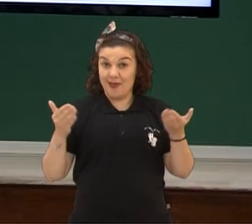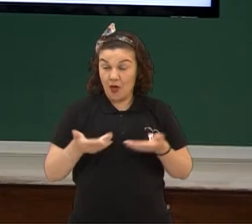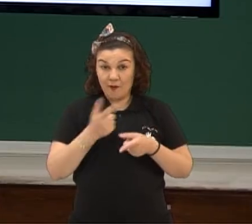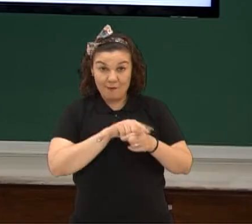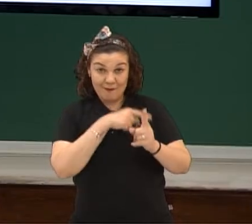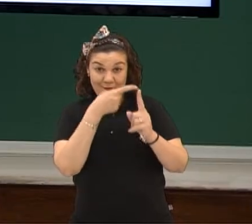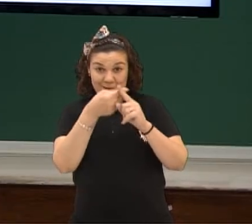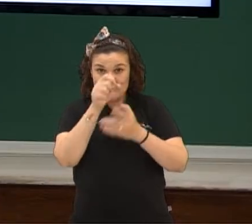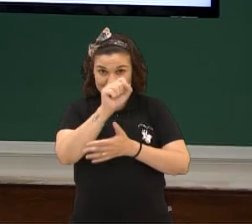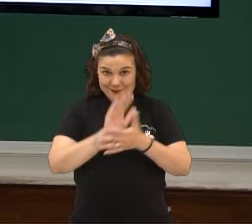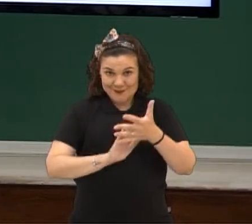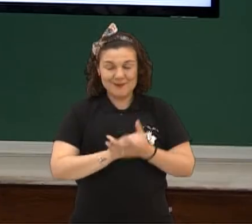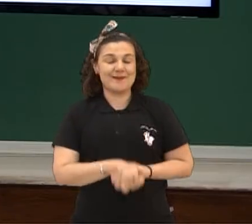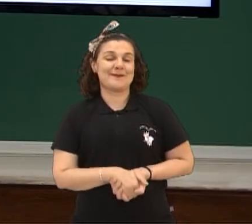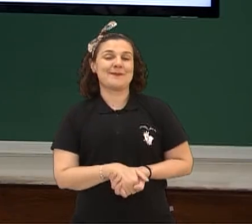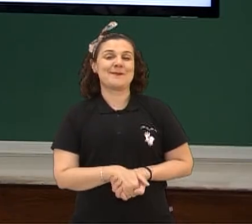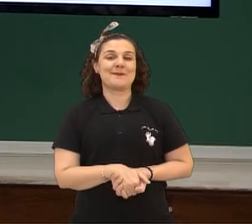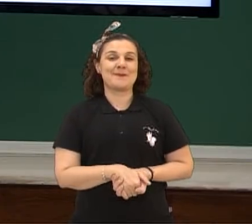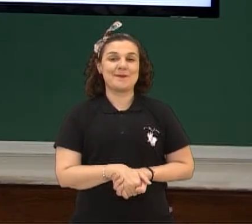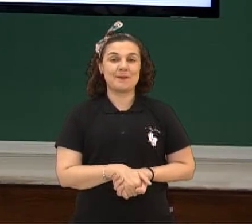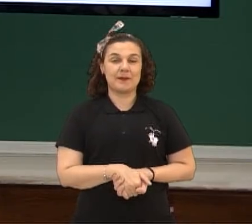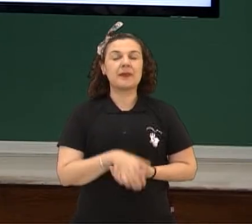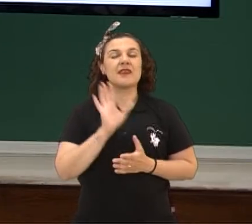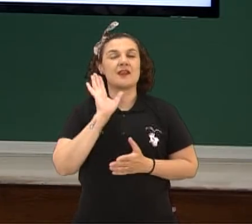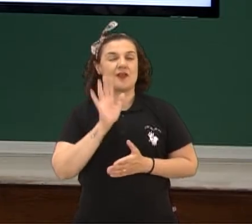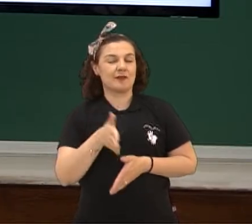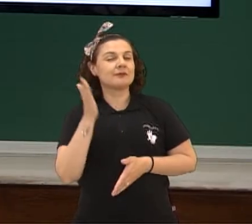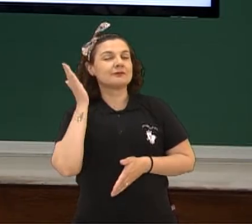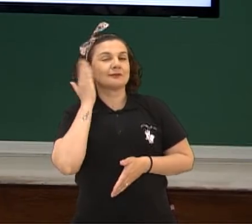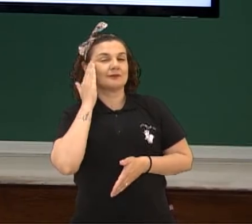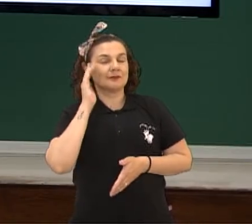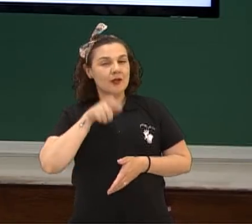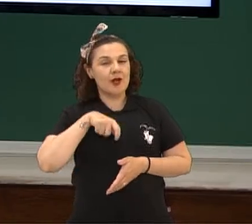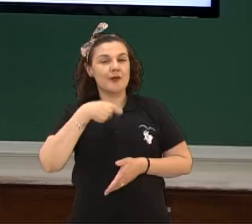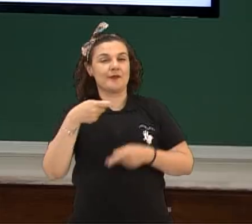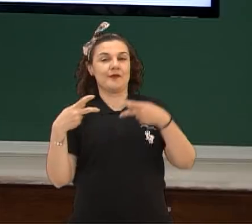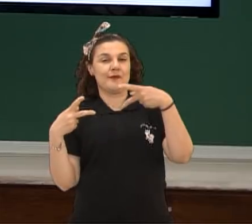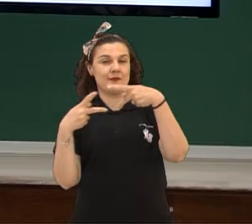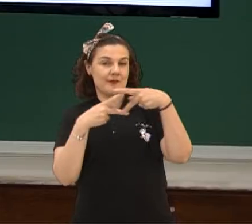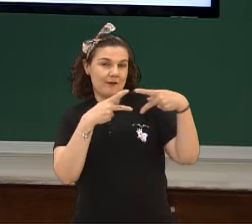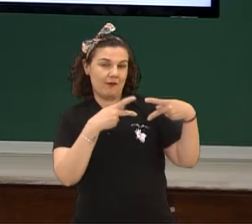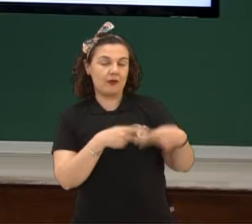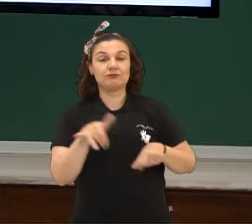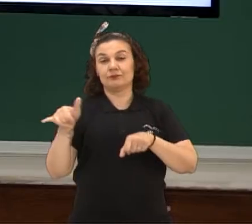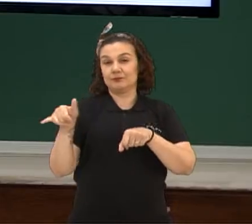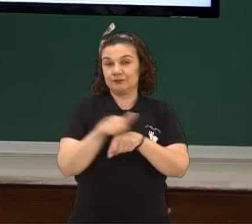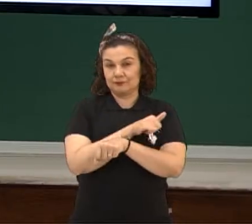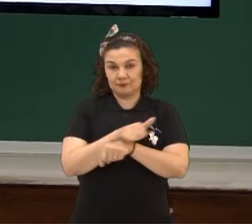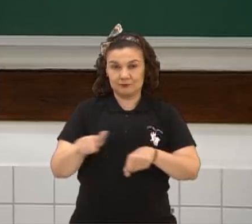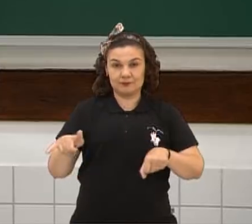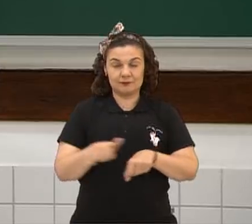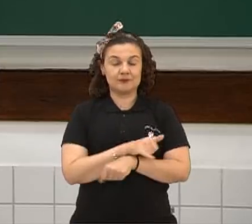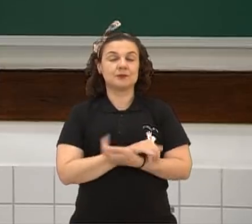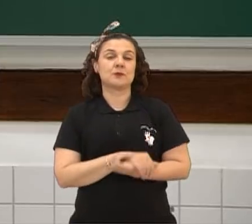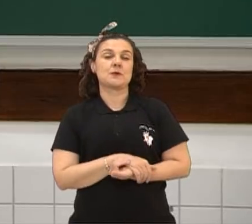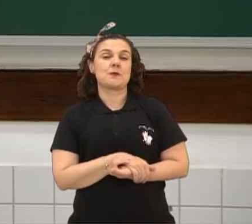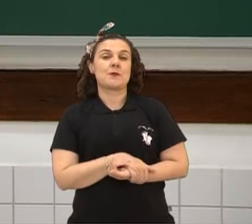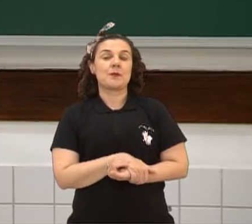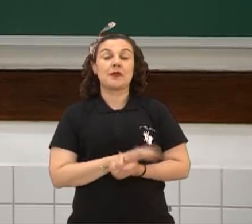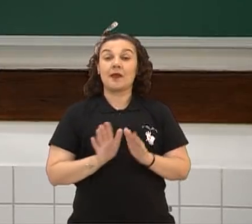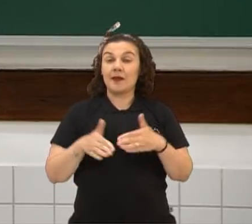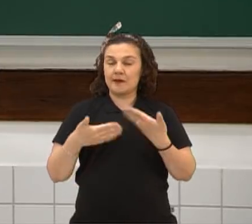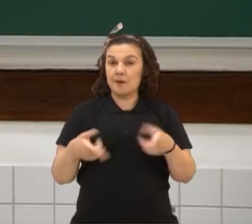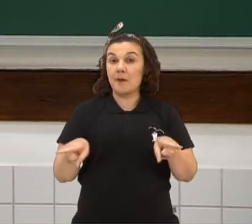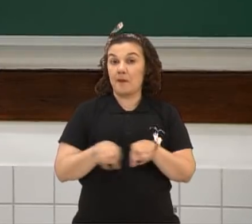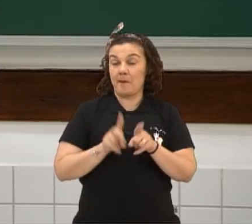exercício, então. Falamos um pouco, conhecemos um pouco sobre os quadrinhos, falamos os recursos que os quadrinistas utilizam.